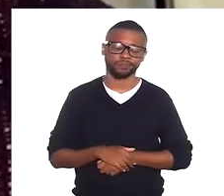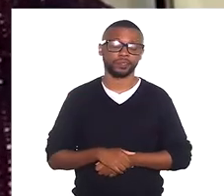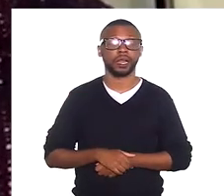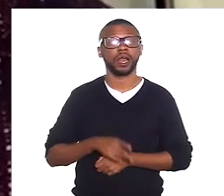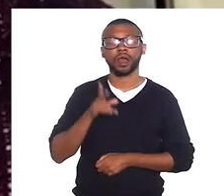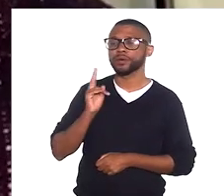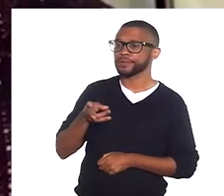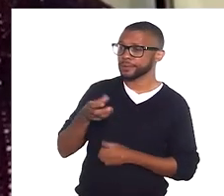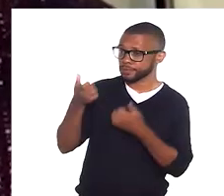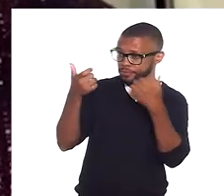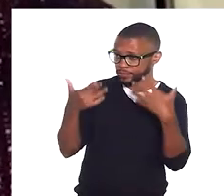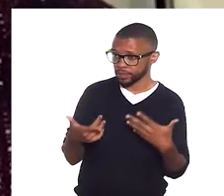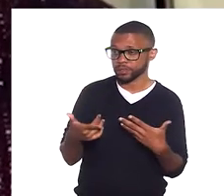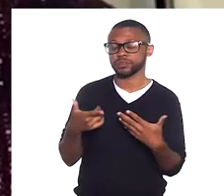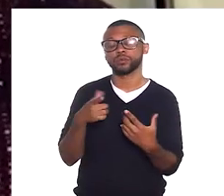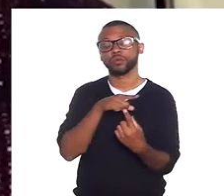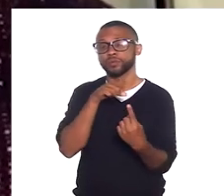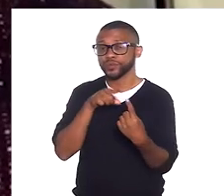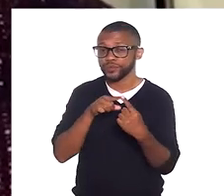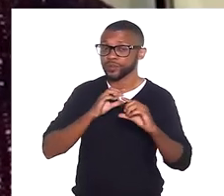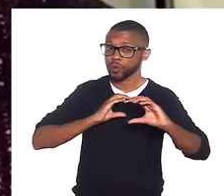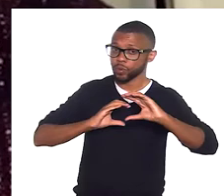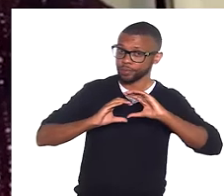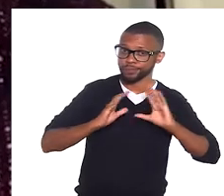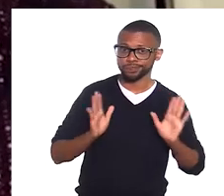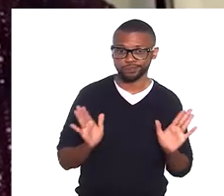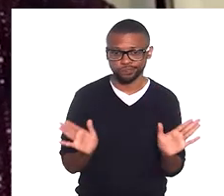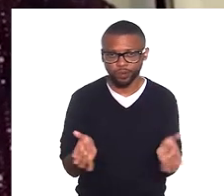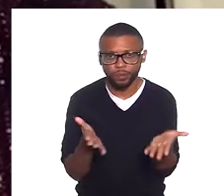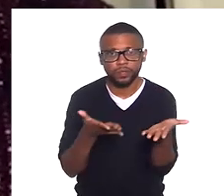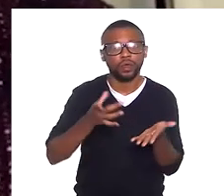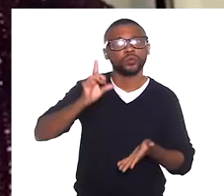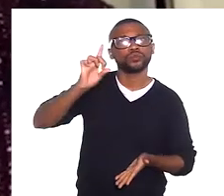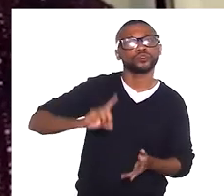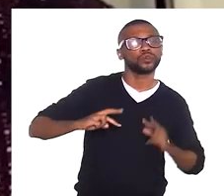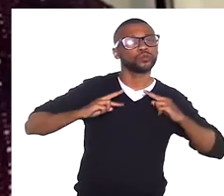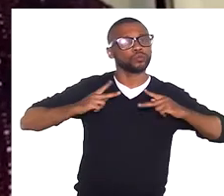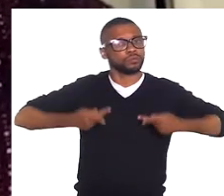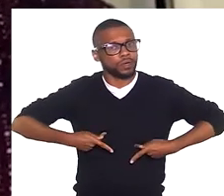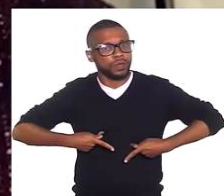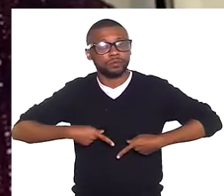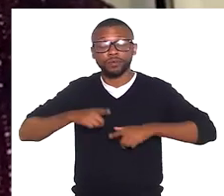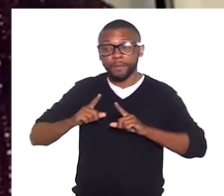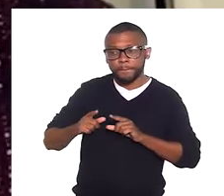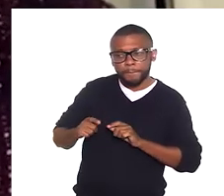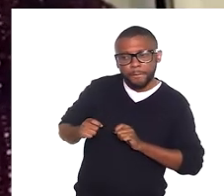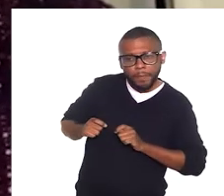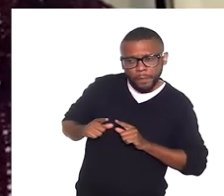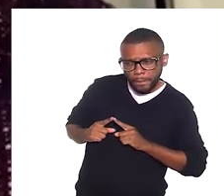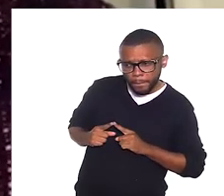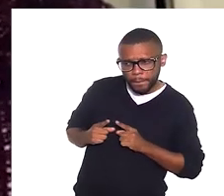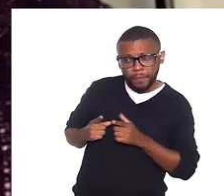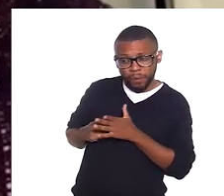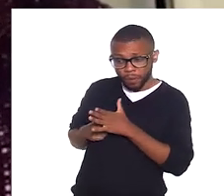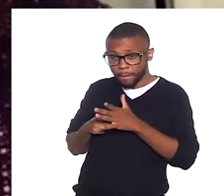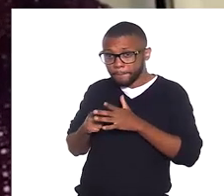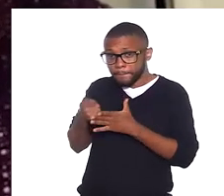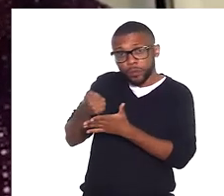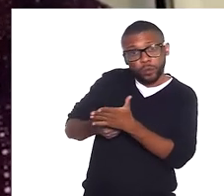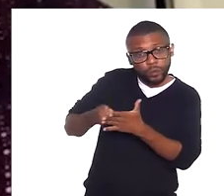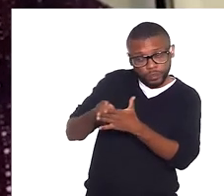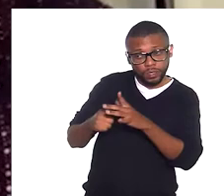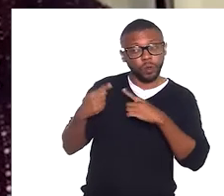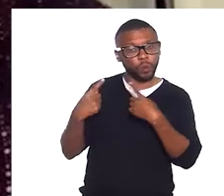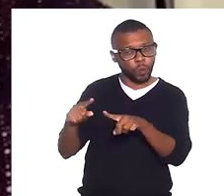sempre falo que eu estou fazendo comunicação para promoção dos direitos humanos e para enfrentamento ao racismo. Então, por todos